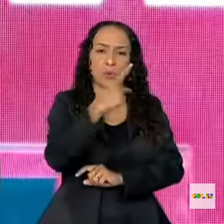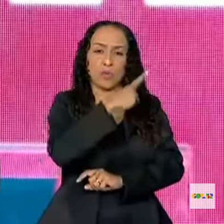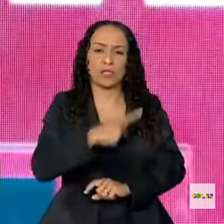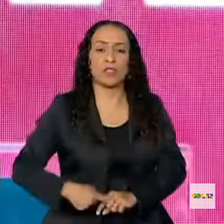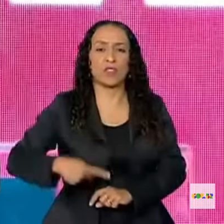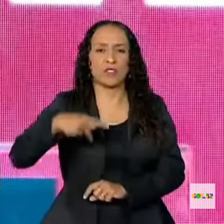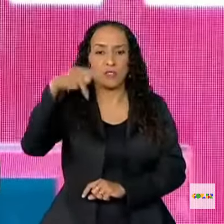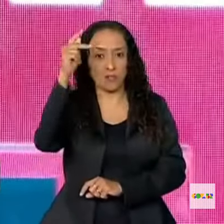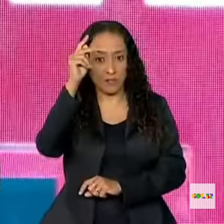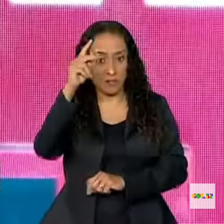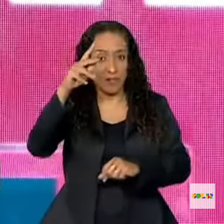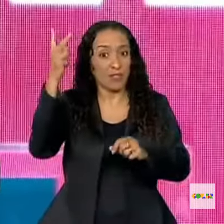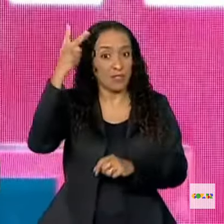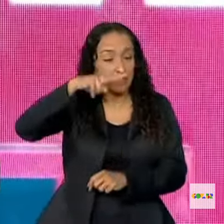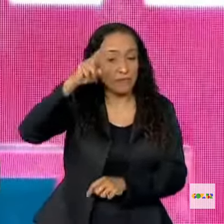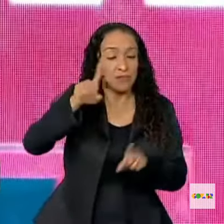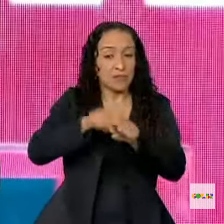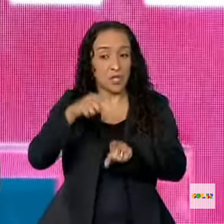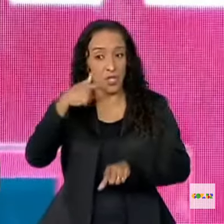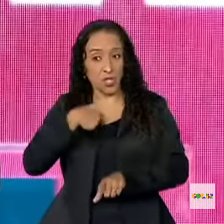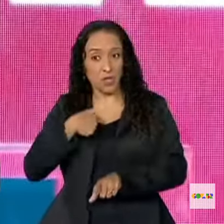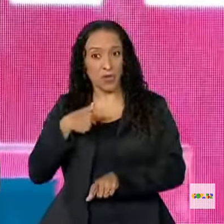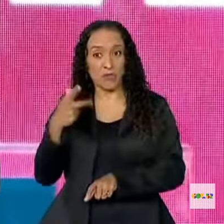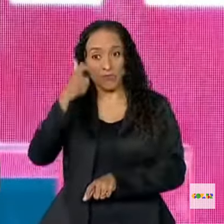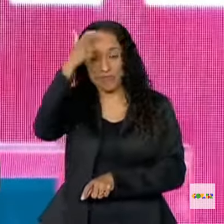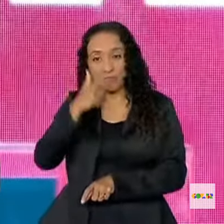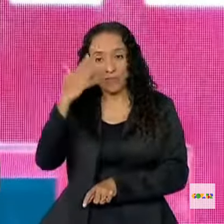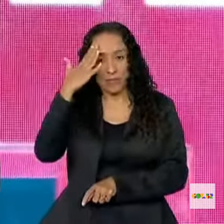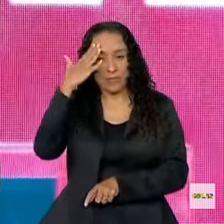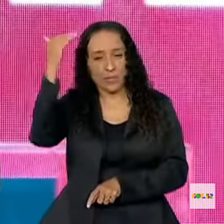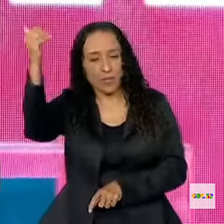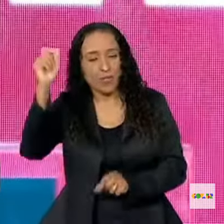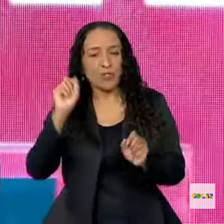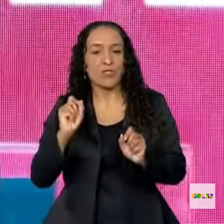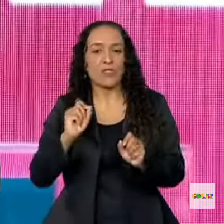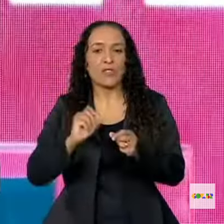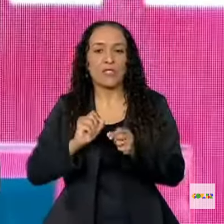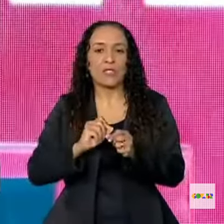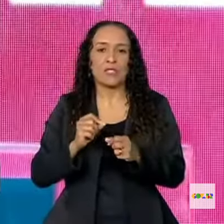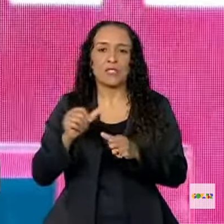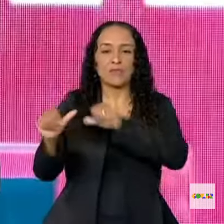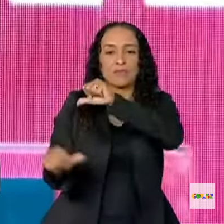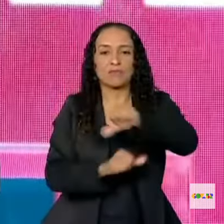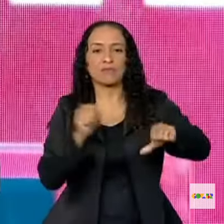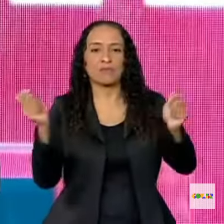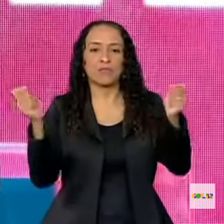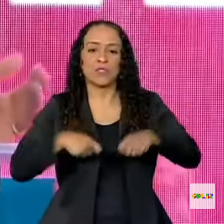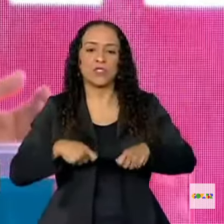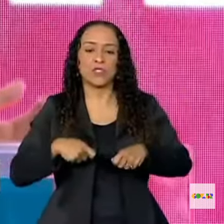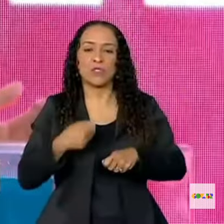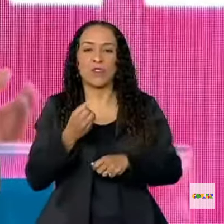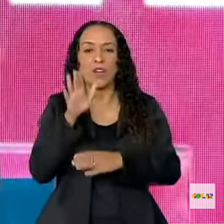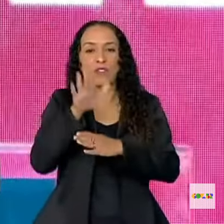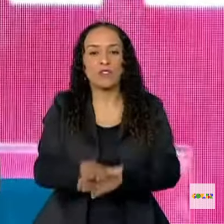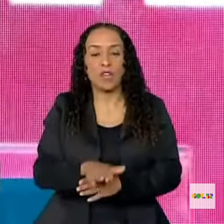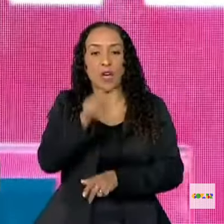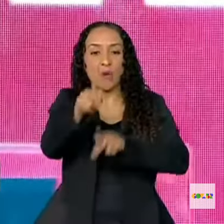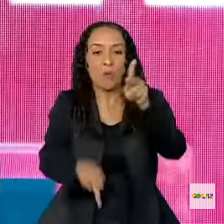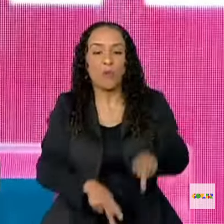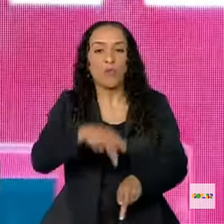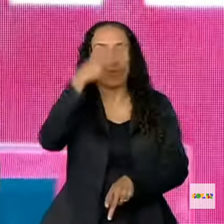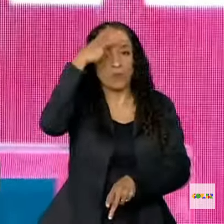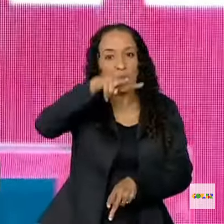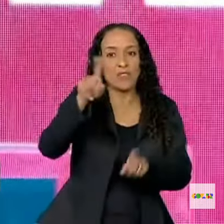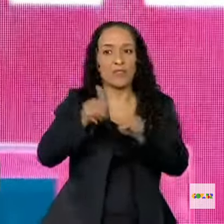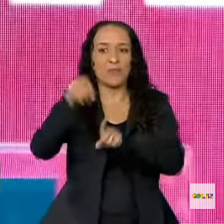República e eu temos sabedoria de fazer com que as mudanças possam beneficiar o povo do México e o povo